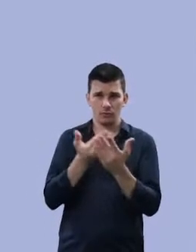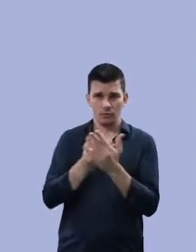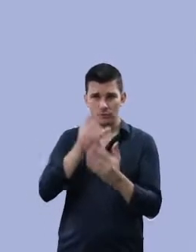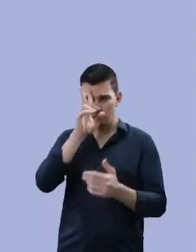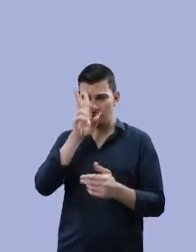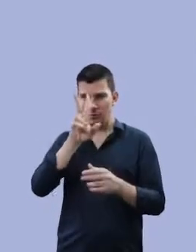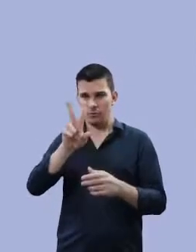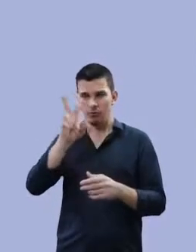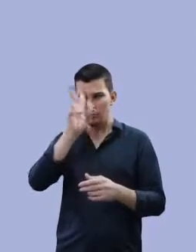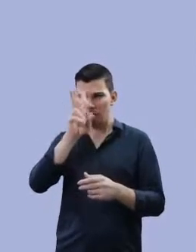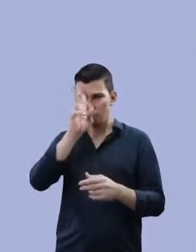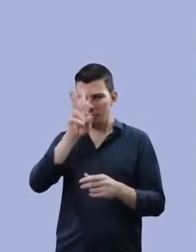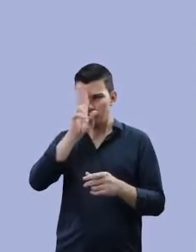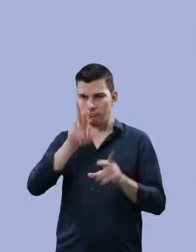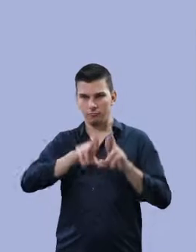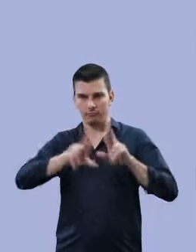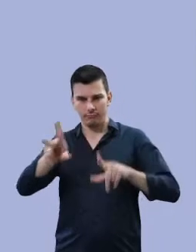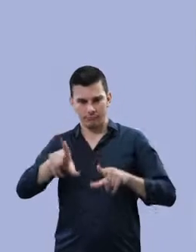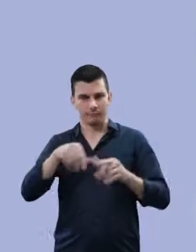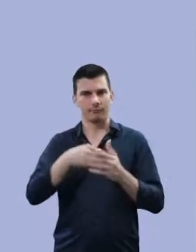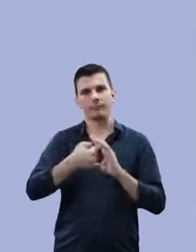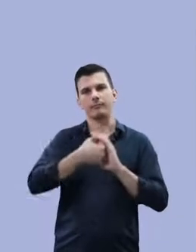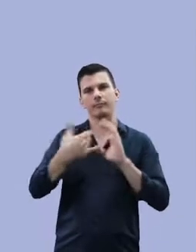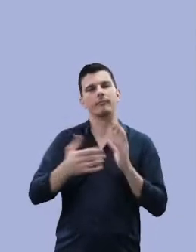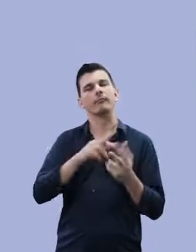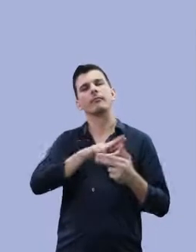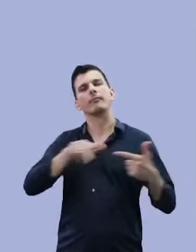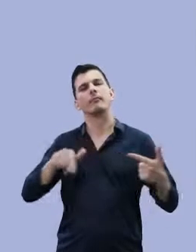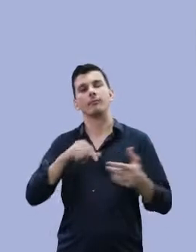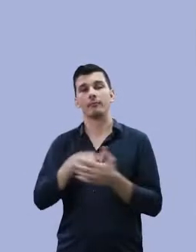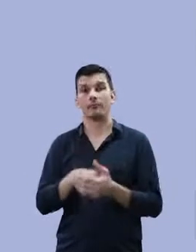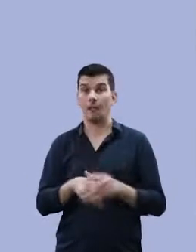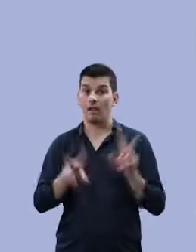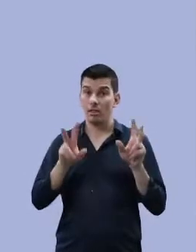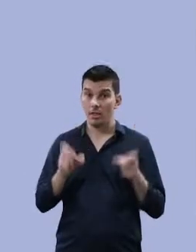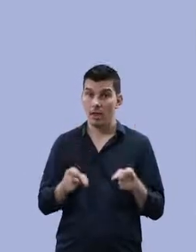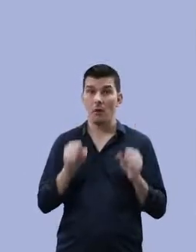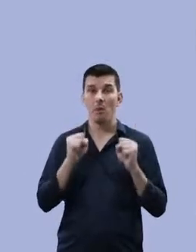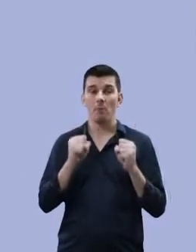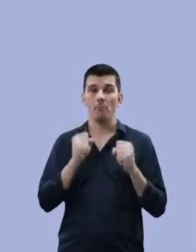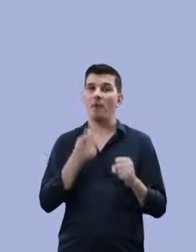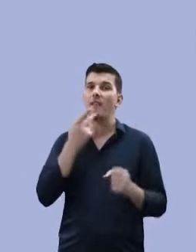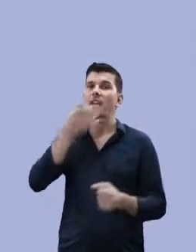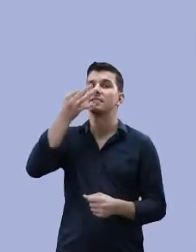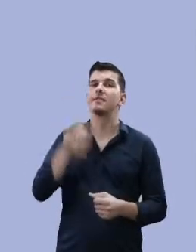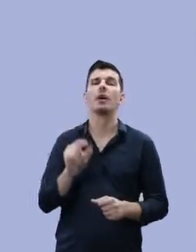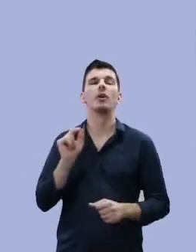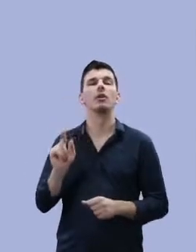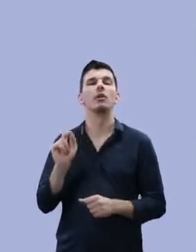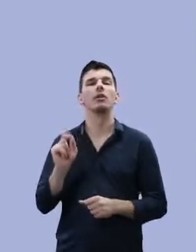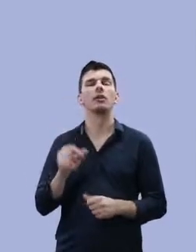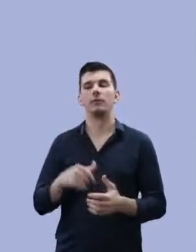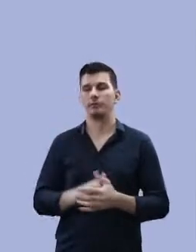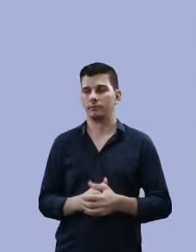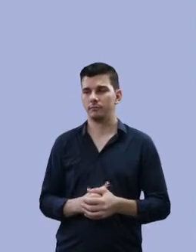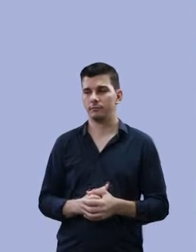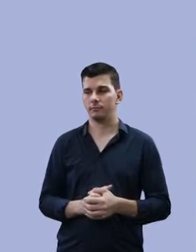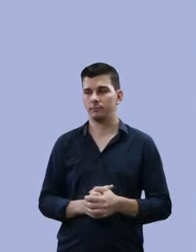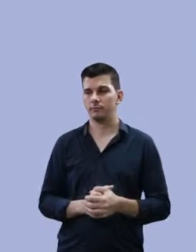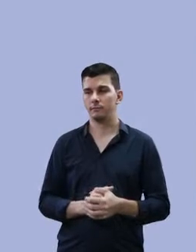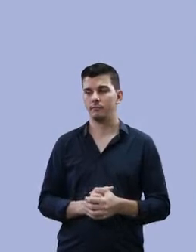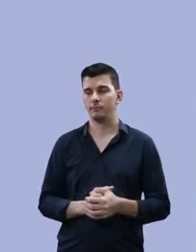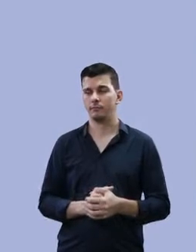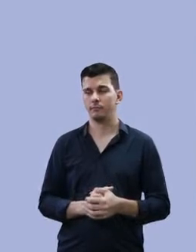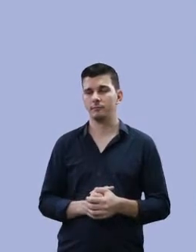afirmar que o setor informal é outro fator indicador de condições de reprodução capitalista